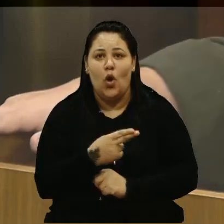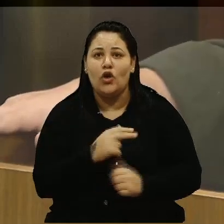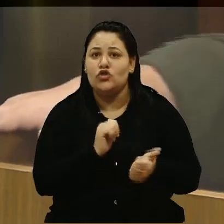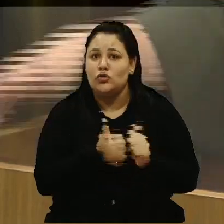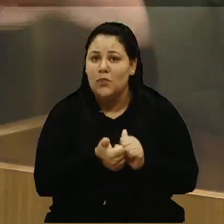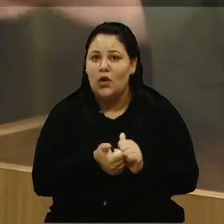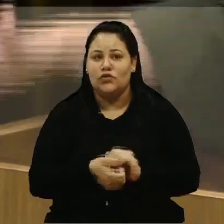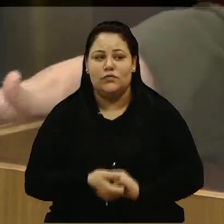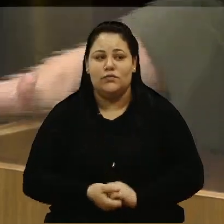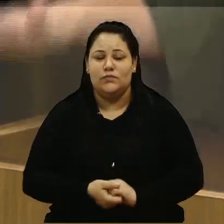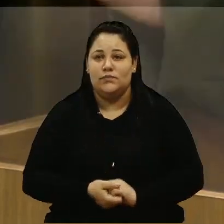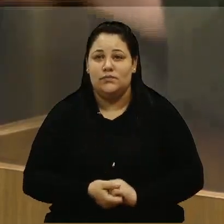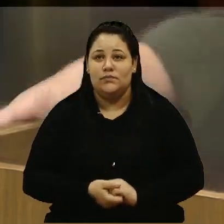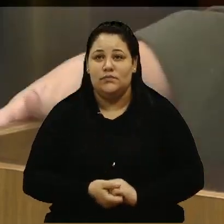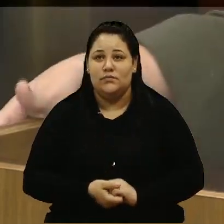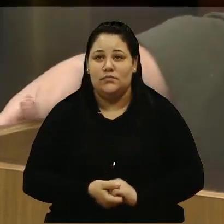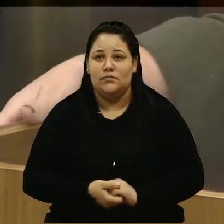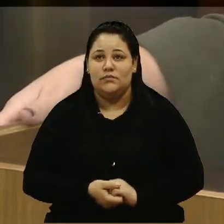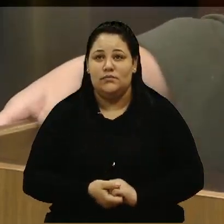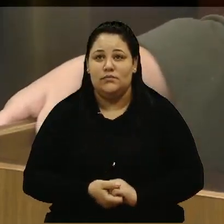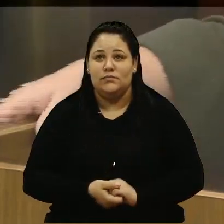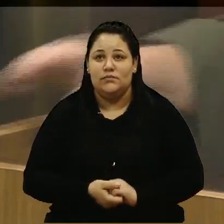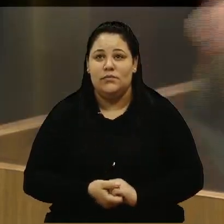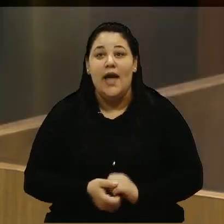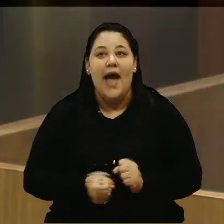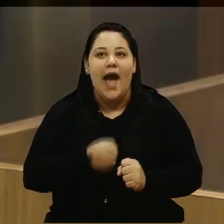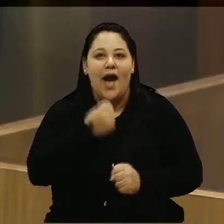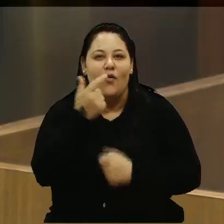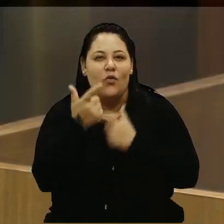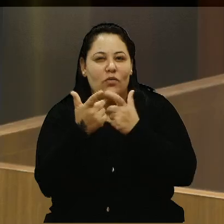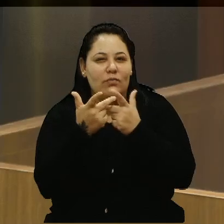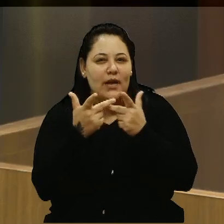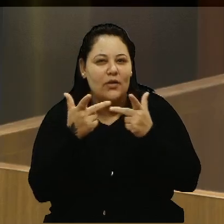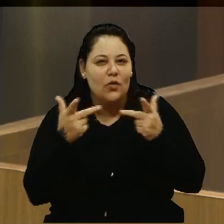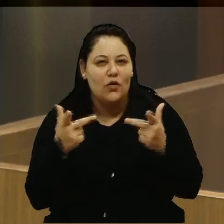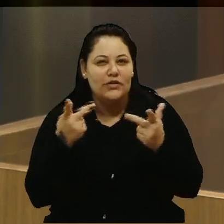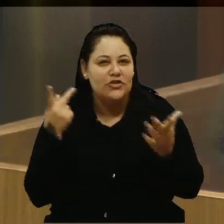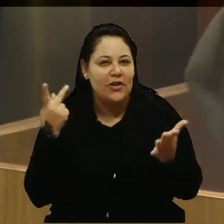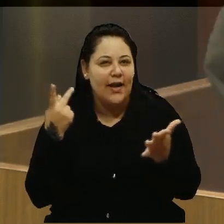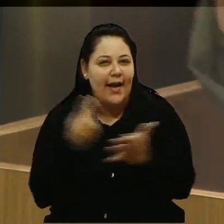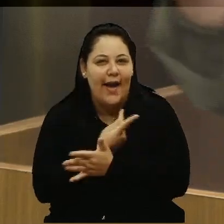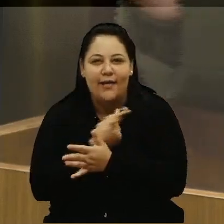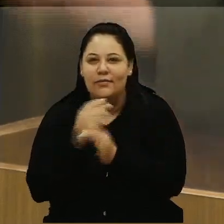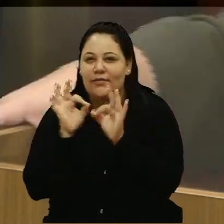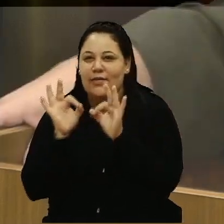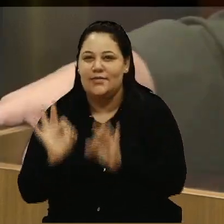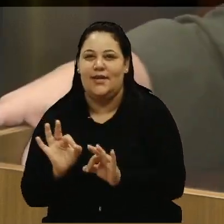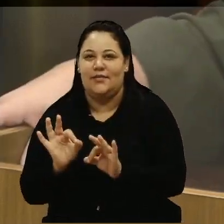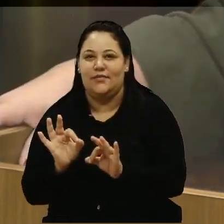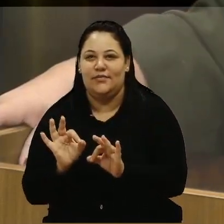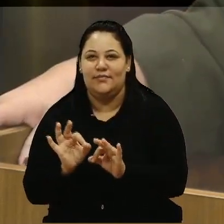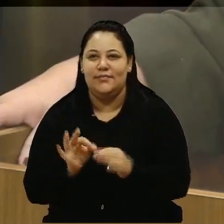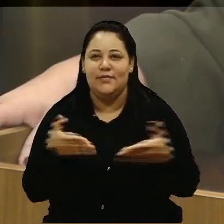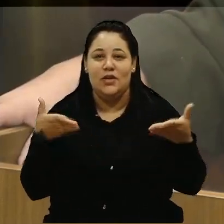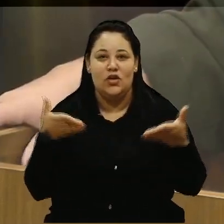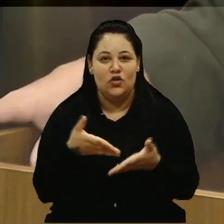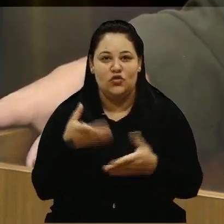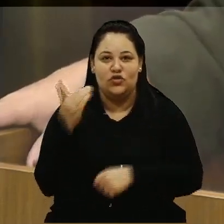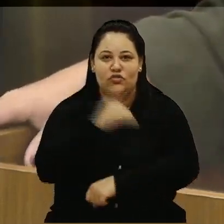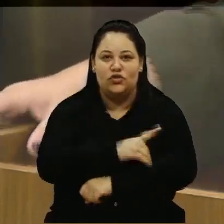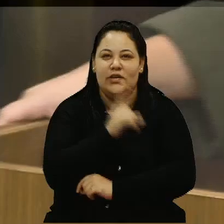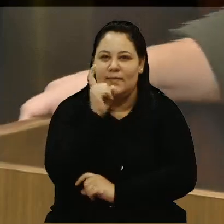Fiesport. Alguma coisa de errado não está certo por aí. E hoje é dia da